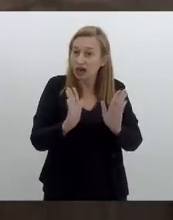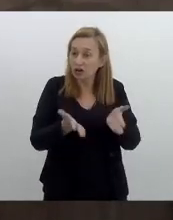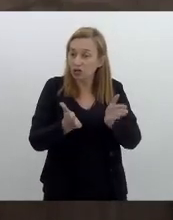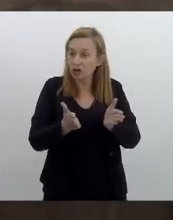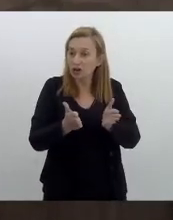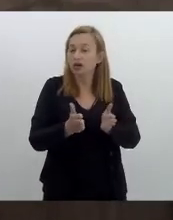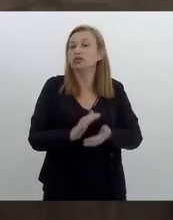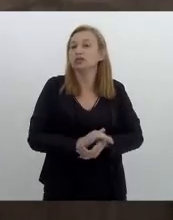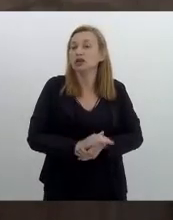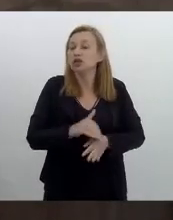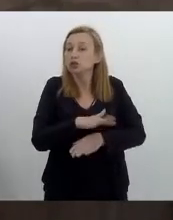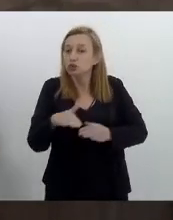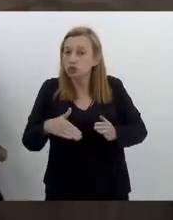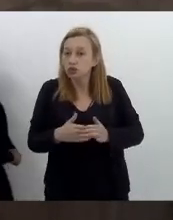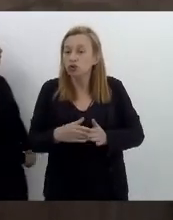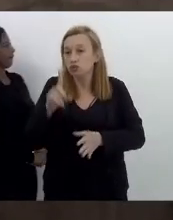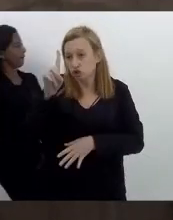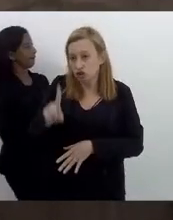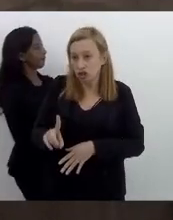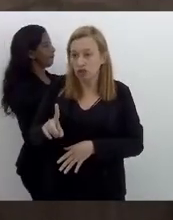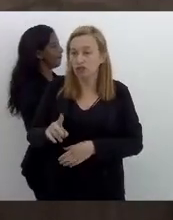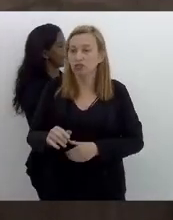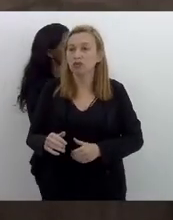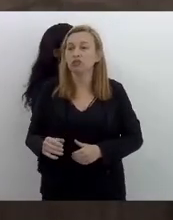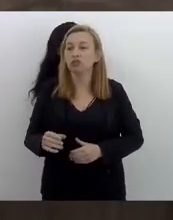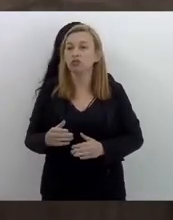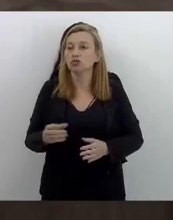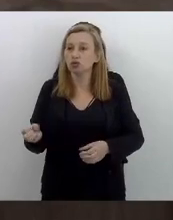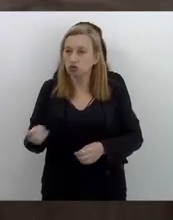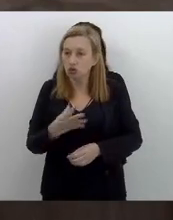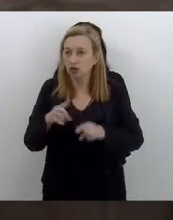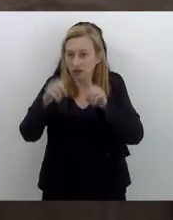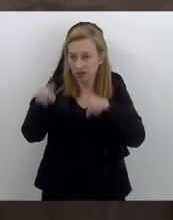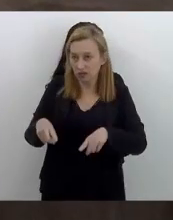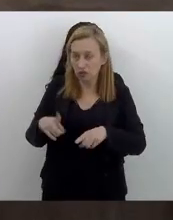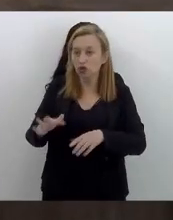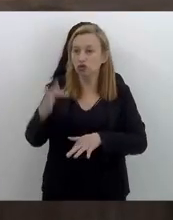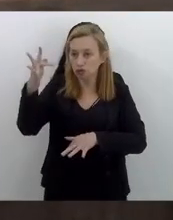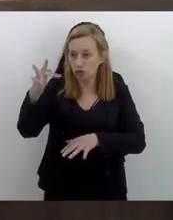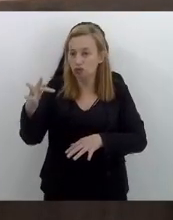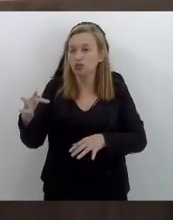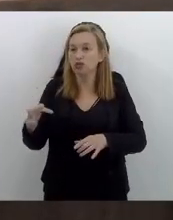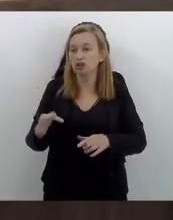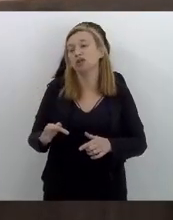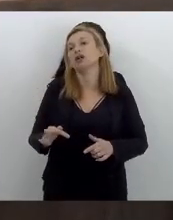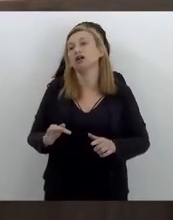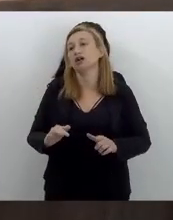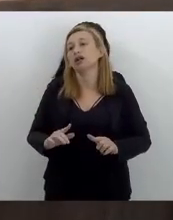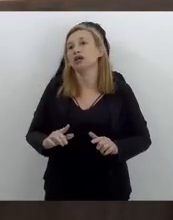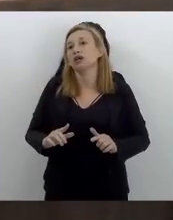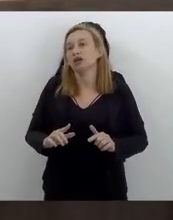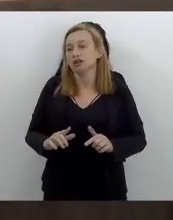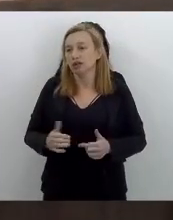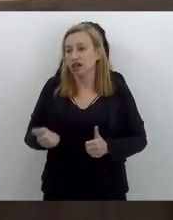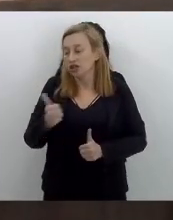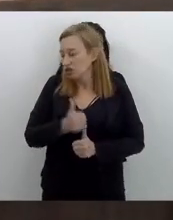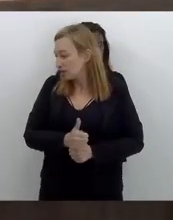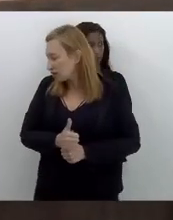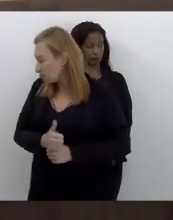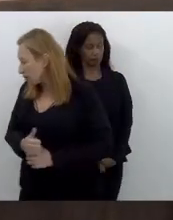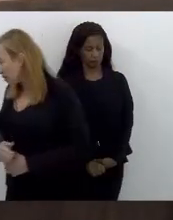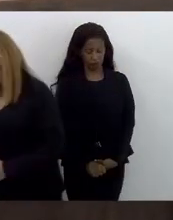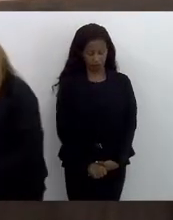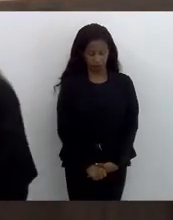estender Todas as garantias E direitos Dos atuais servidores Aos futuros servidores Que já estão Repito Com o edital Dos